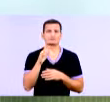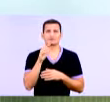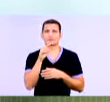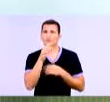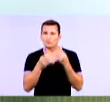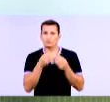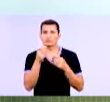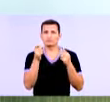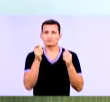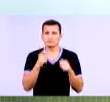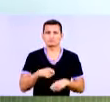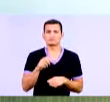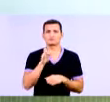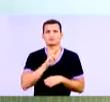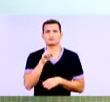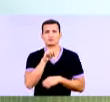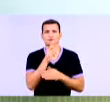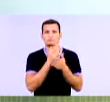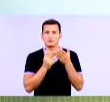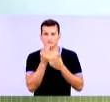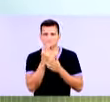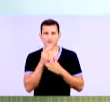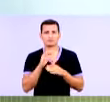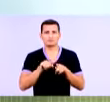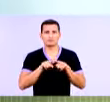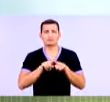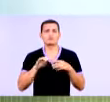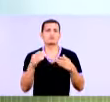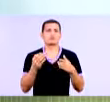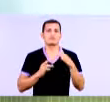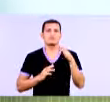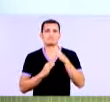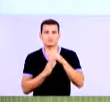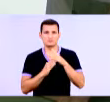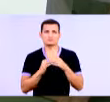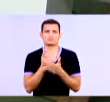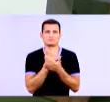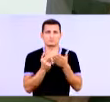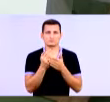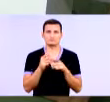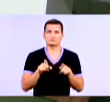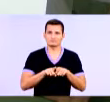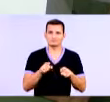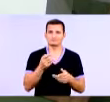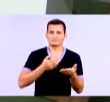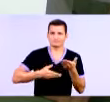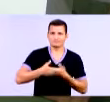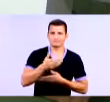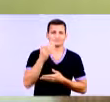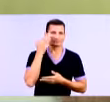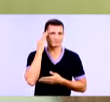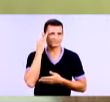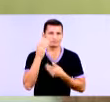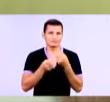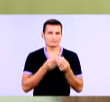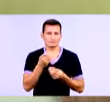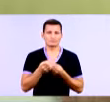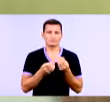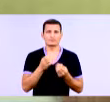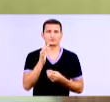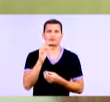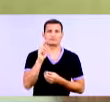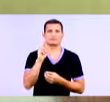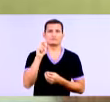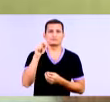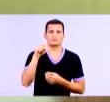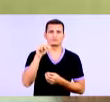e também, por outro lado, as limitações de uso daquela imagem. Não é isso, professor? Sim. E até entender a relação, né, do formato da imagem com a funcionalidade, né?